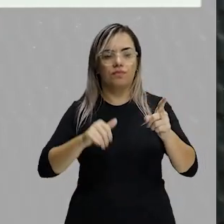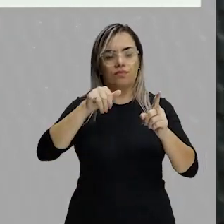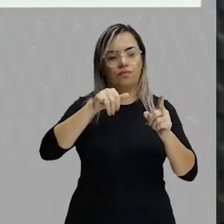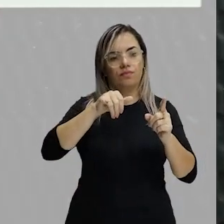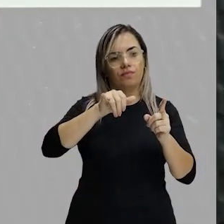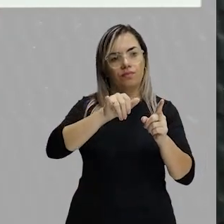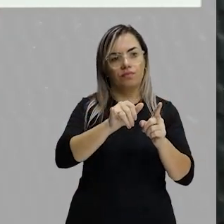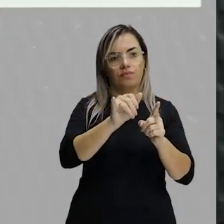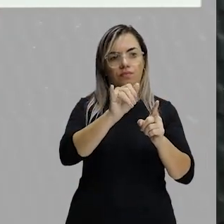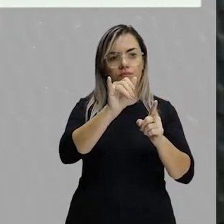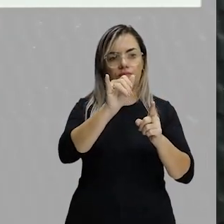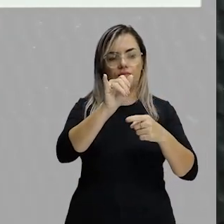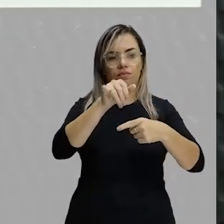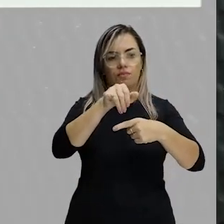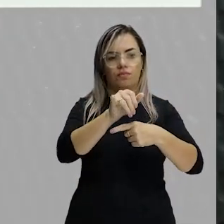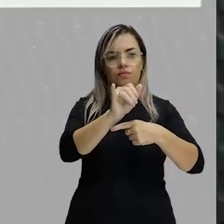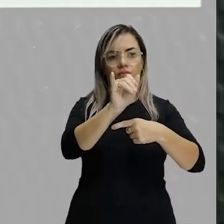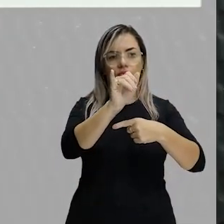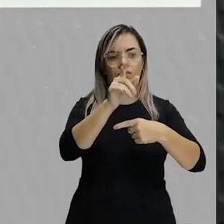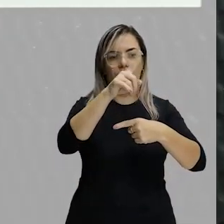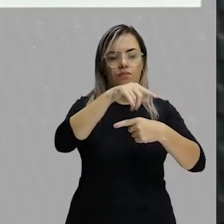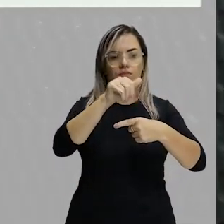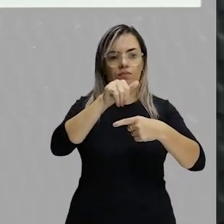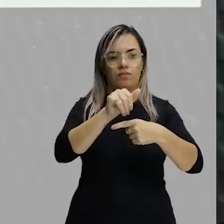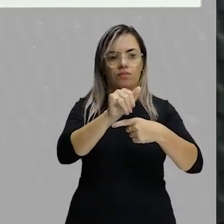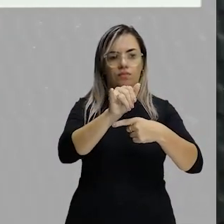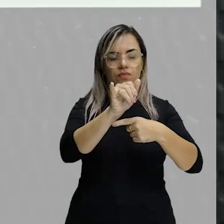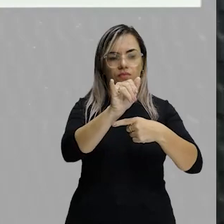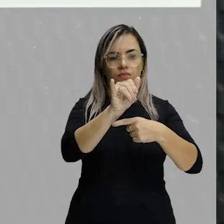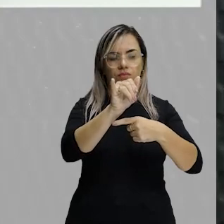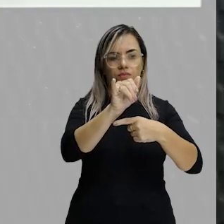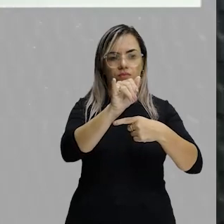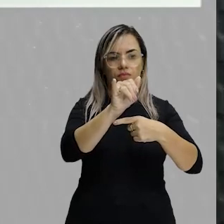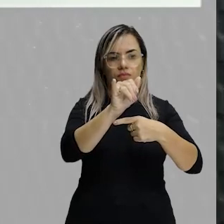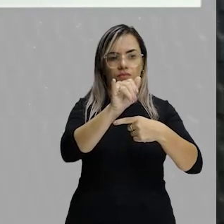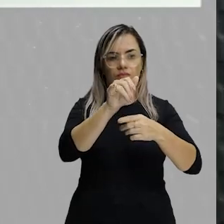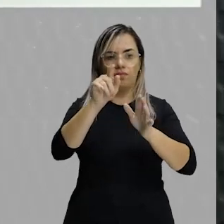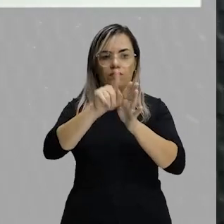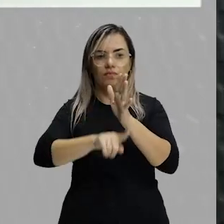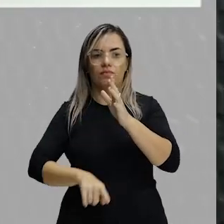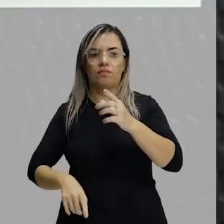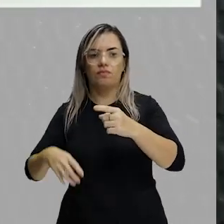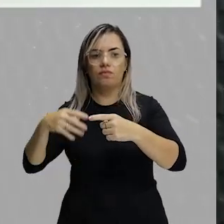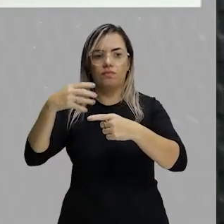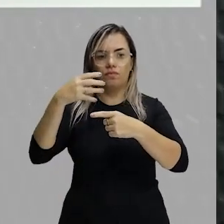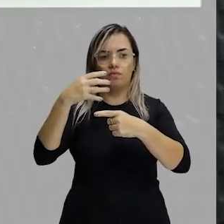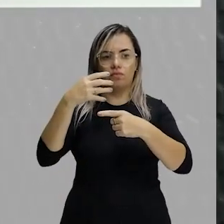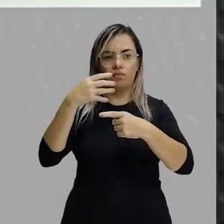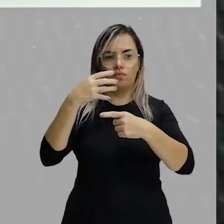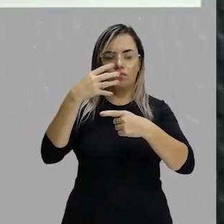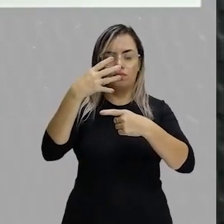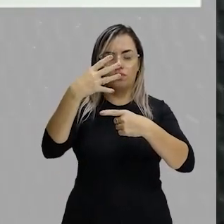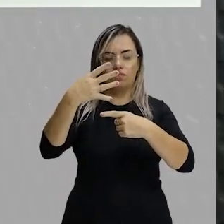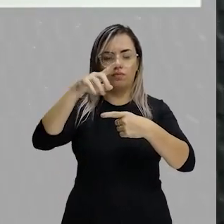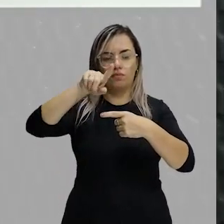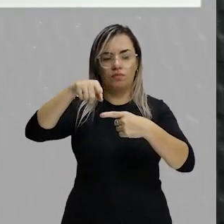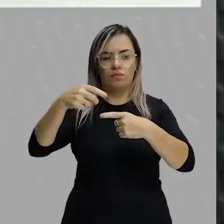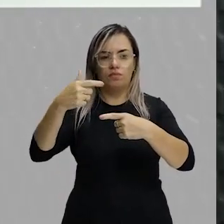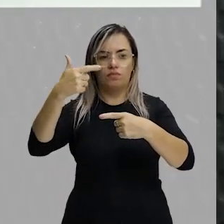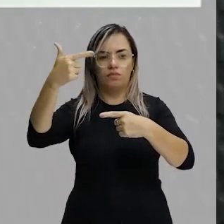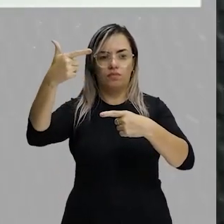menos o y0. O y0 é 4. Vem para cá como? Menos 4 ao